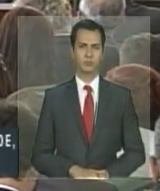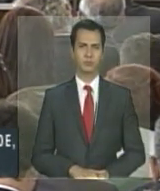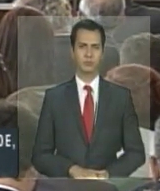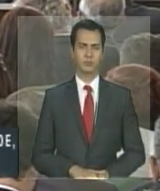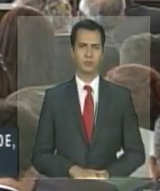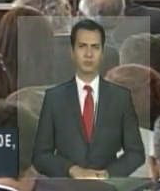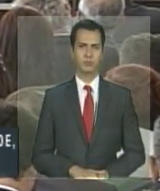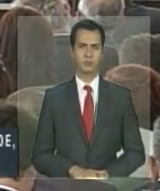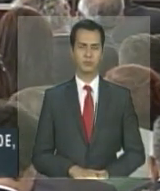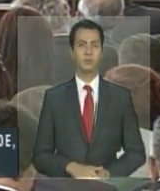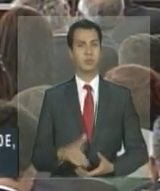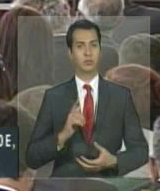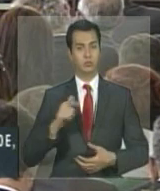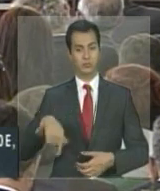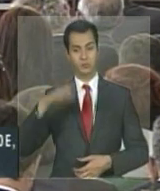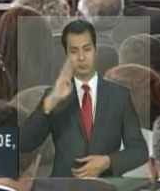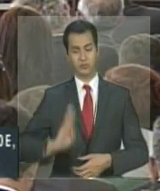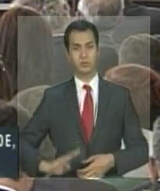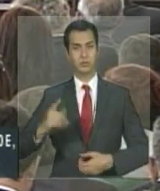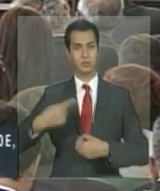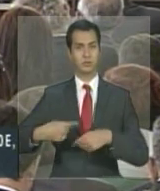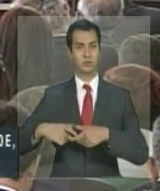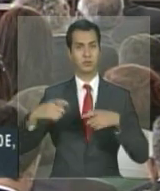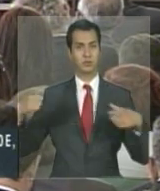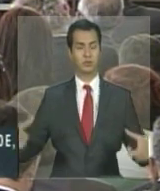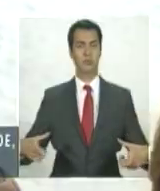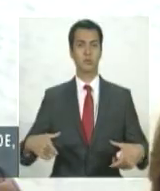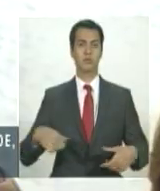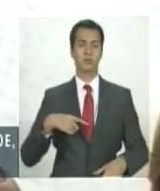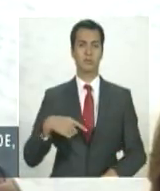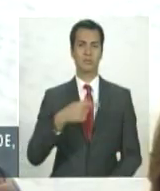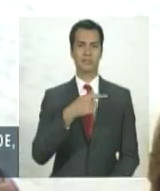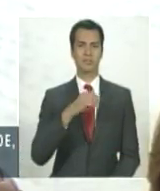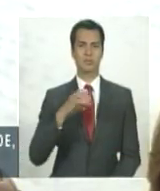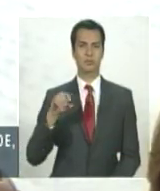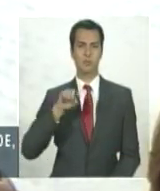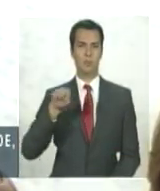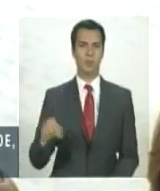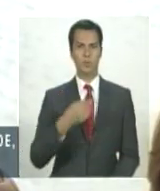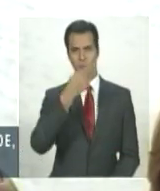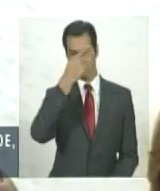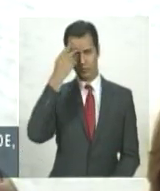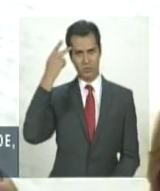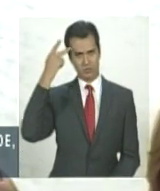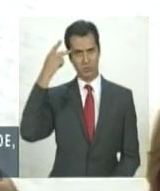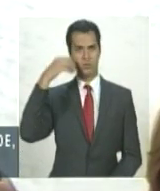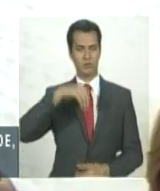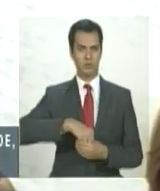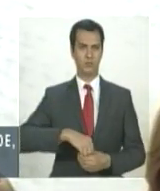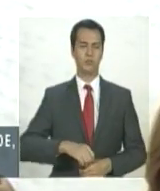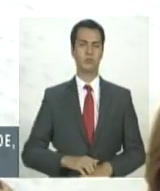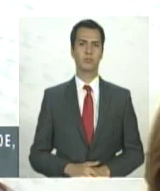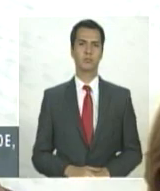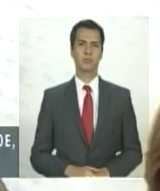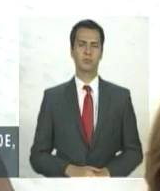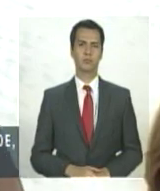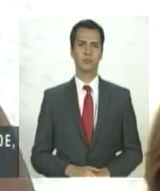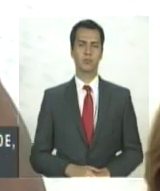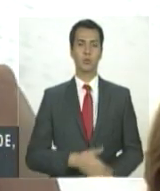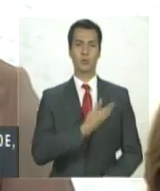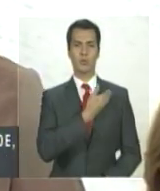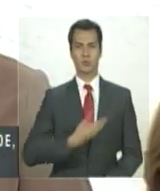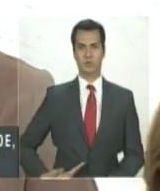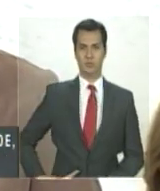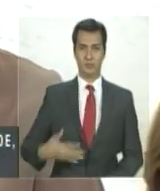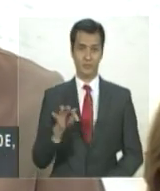somando-se às grandes cidades brasileiras acima de 700 mil habitantes. O governo federal, junto